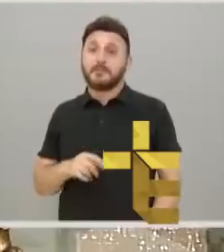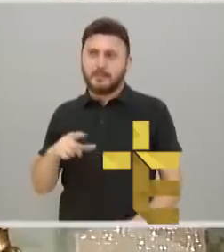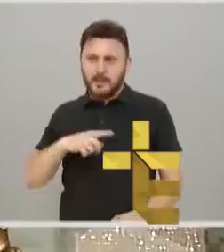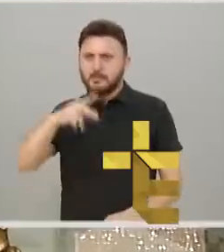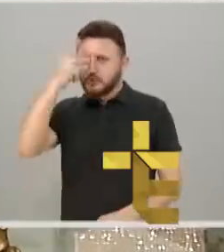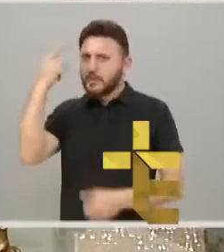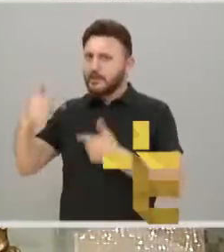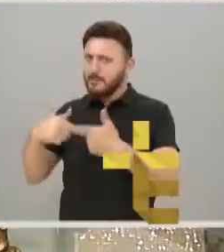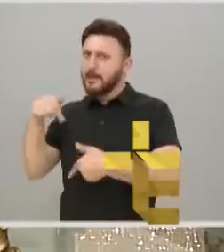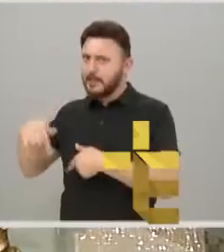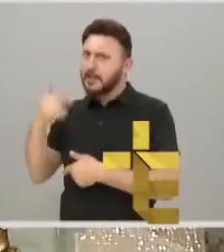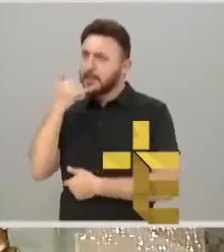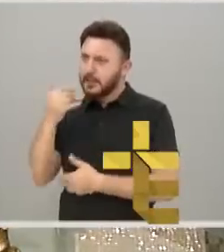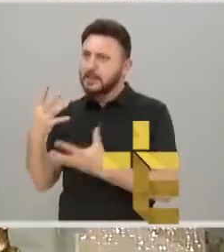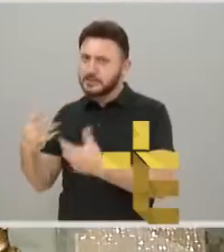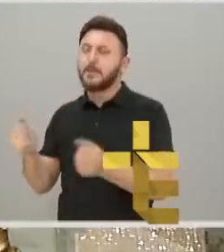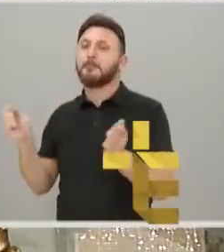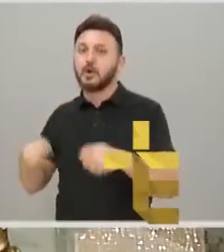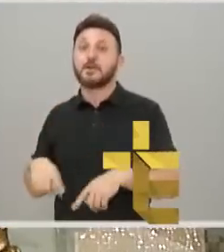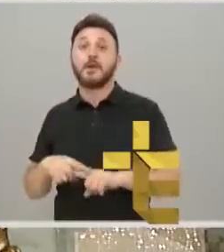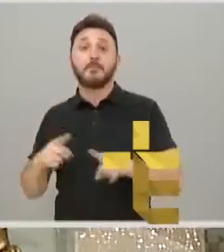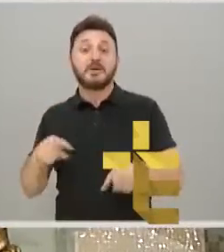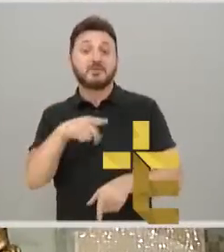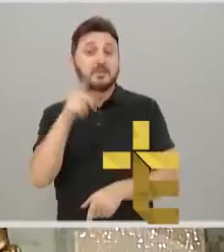ter gente para atender sim,